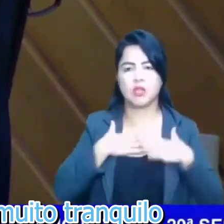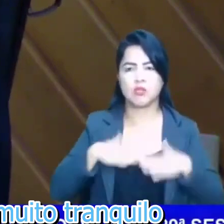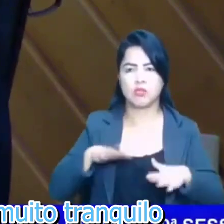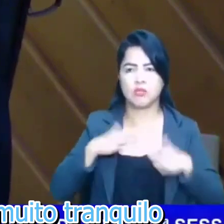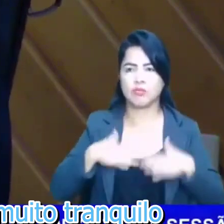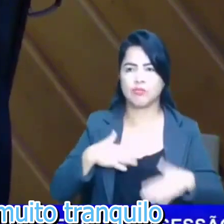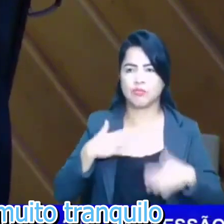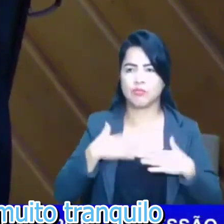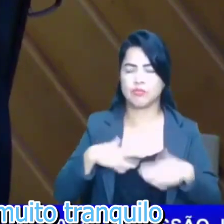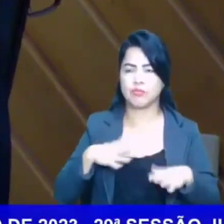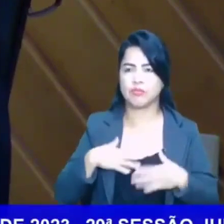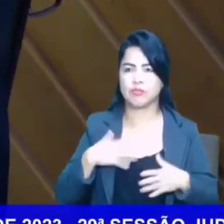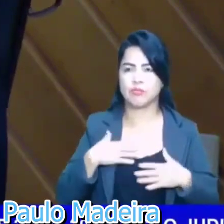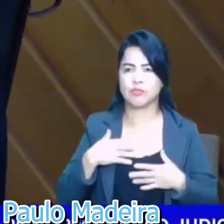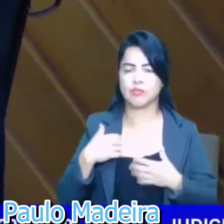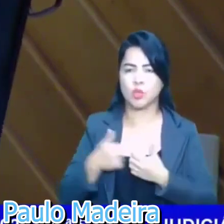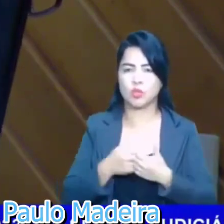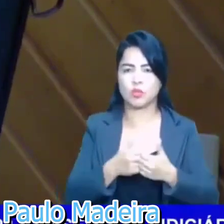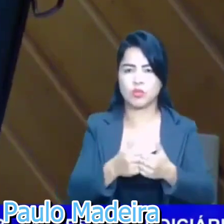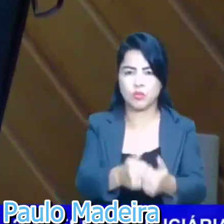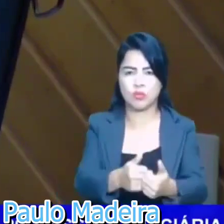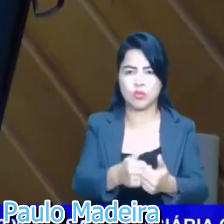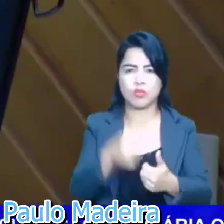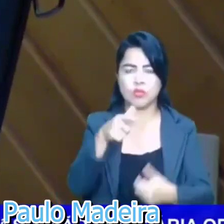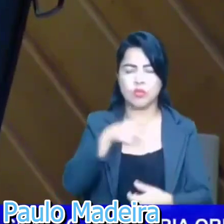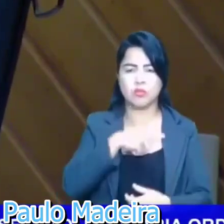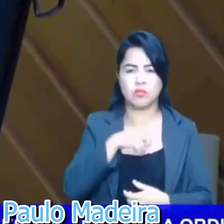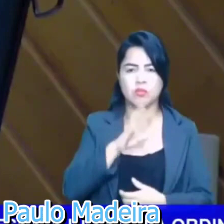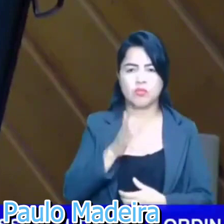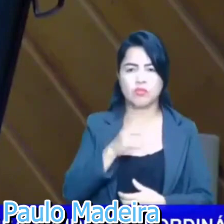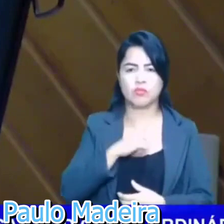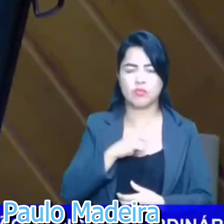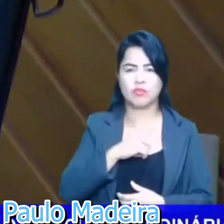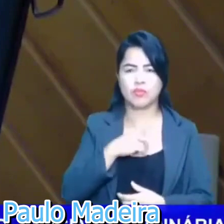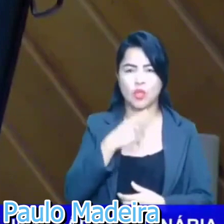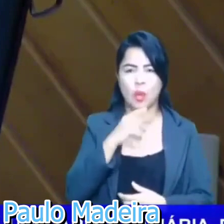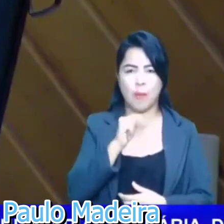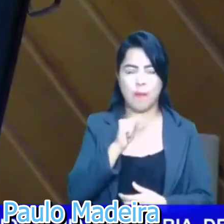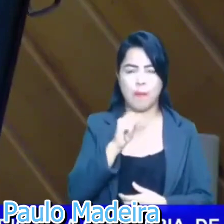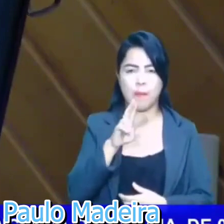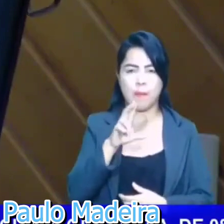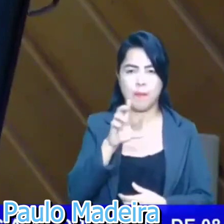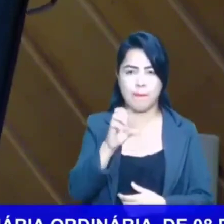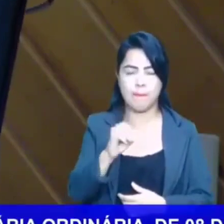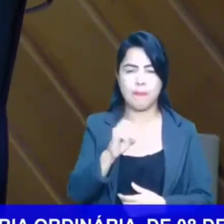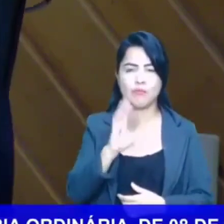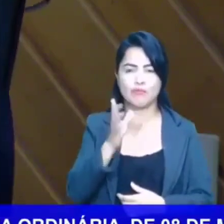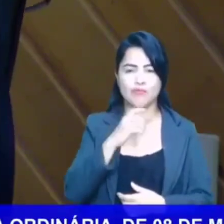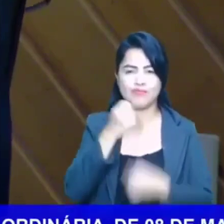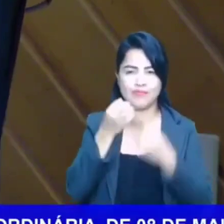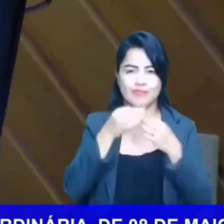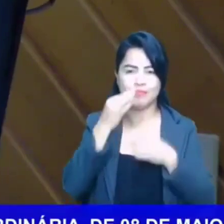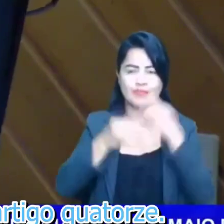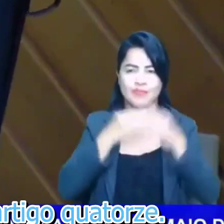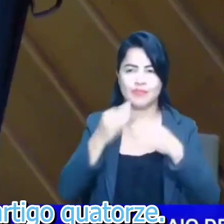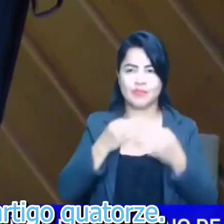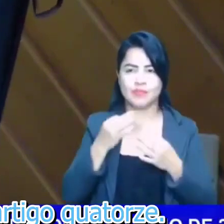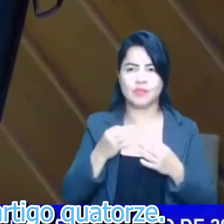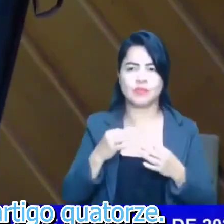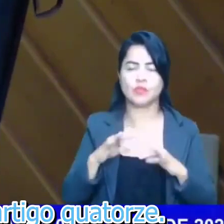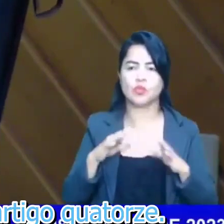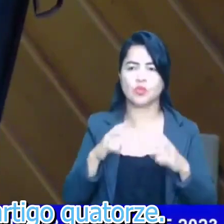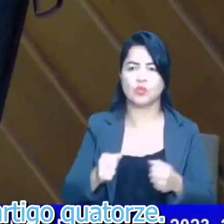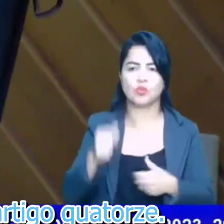tranquilo acompanhar a Vossa Excelência, como já bem pontuou o doutor Paulo Madeira, sobre os